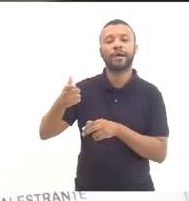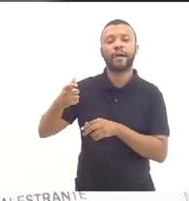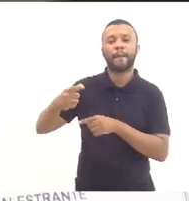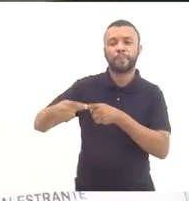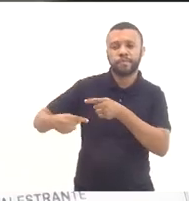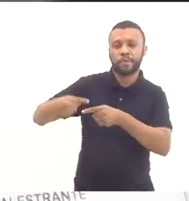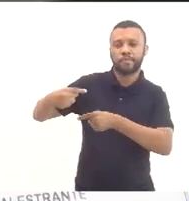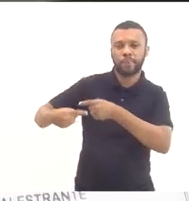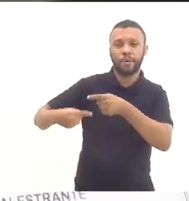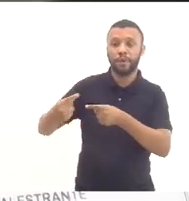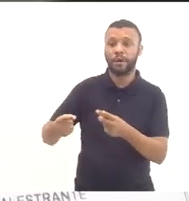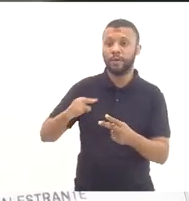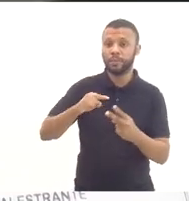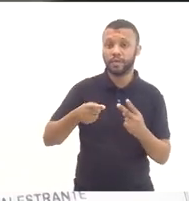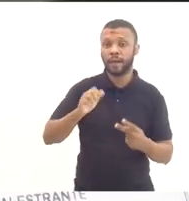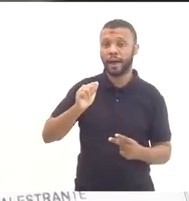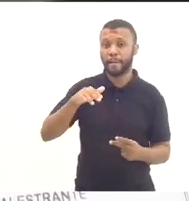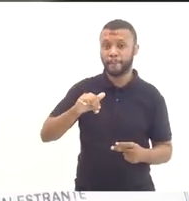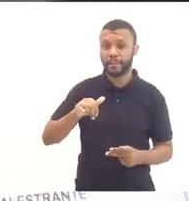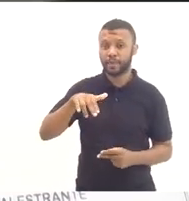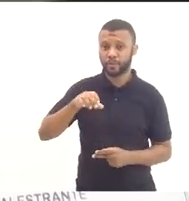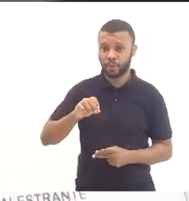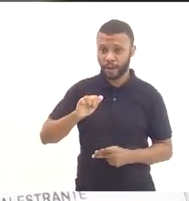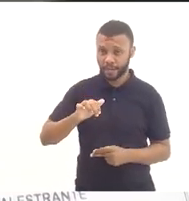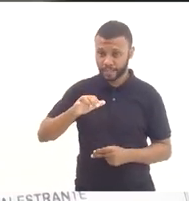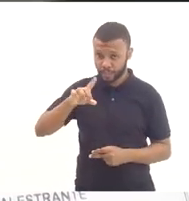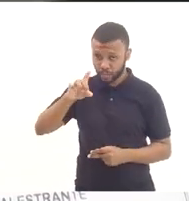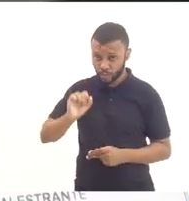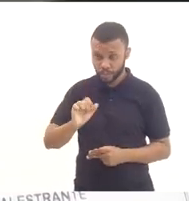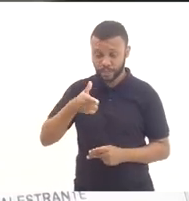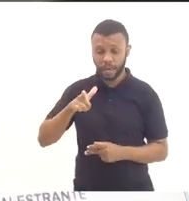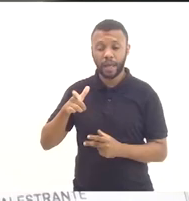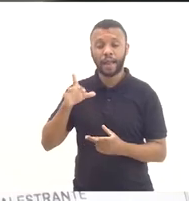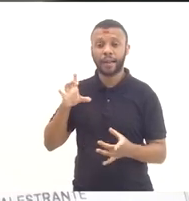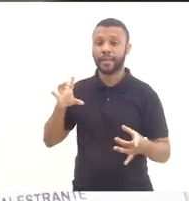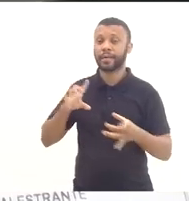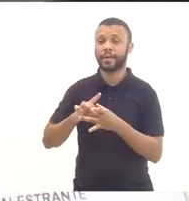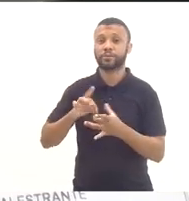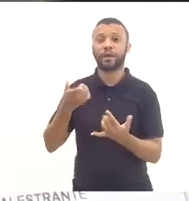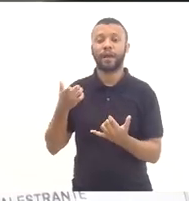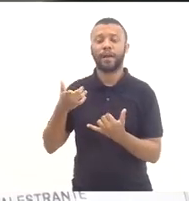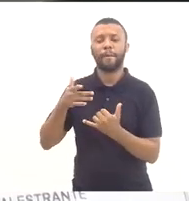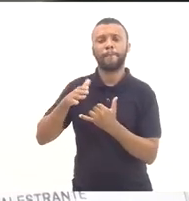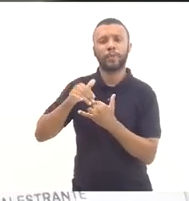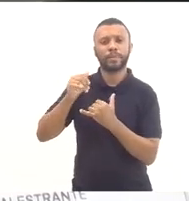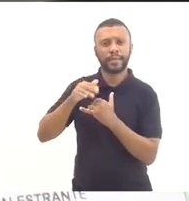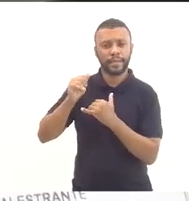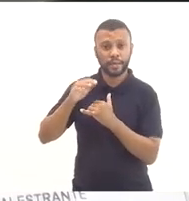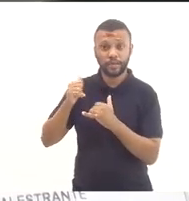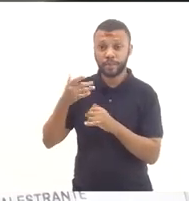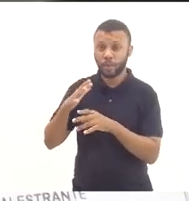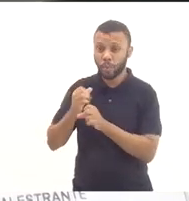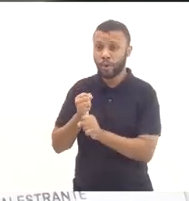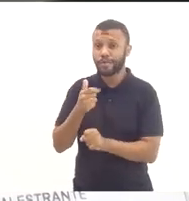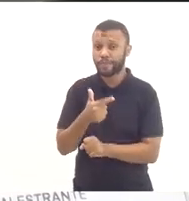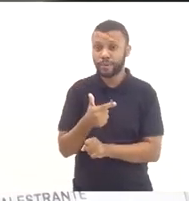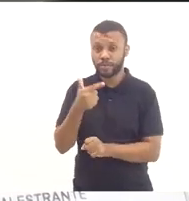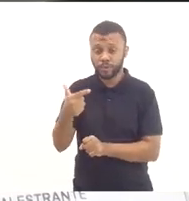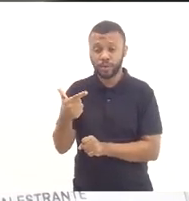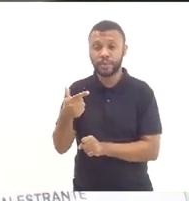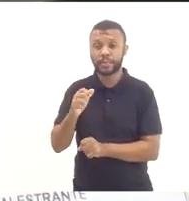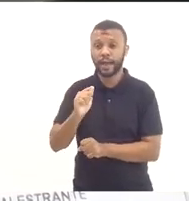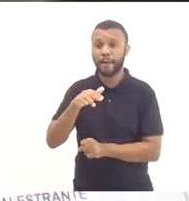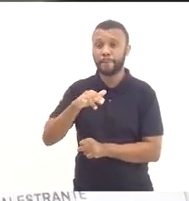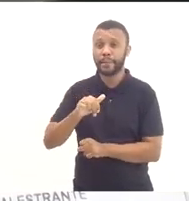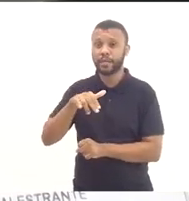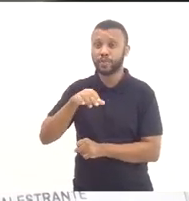essenciais os aminoácidos eles estão dentro das proteínas qualquer proteína tem 22 aminoácidos dentre esses